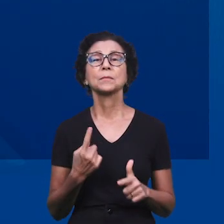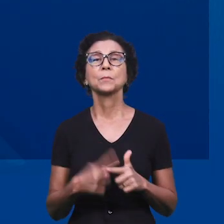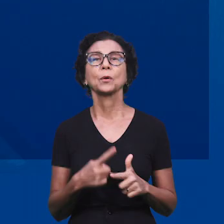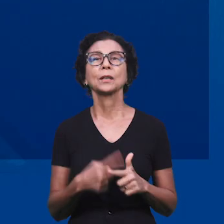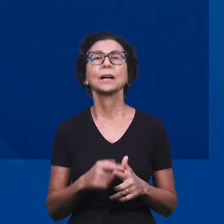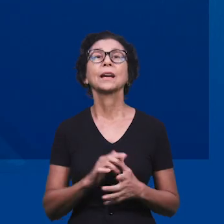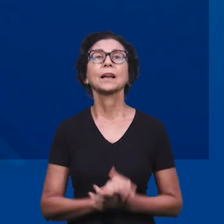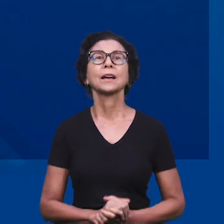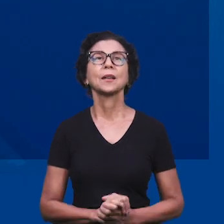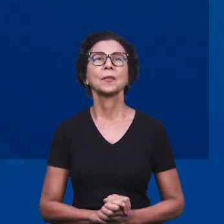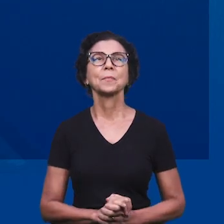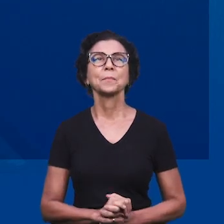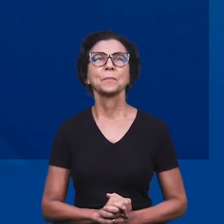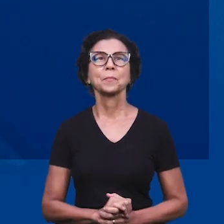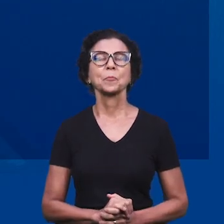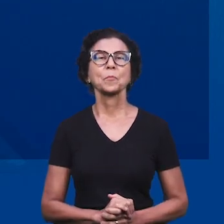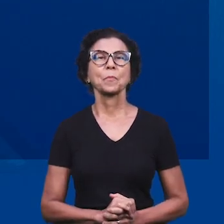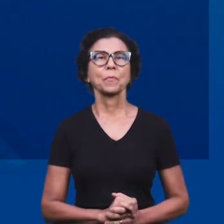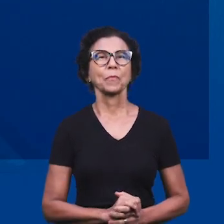felizes